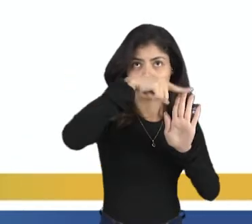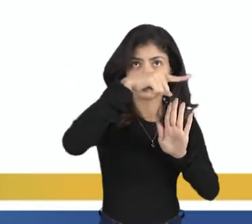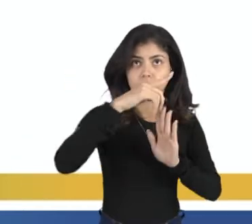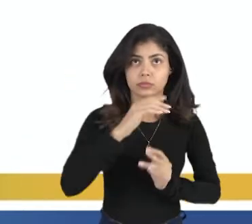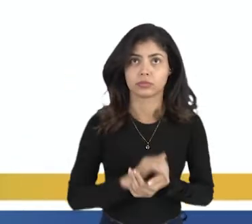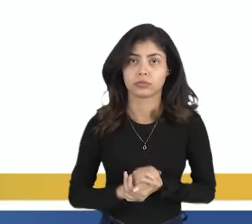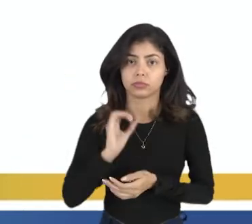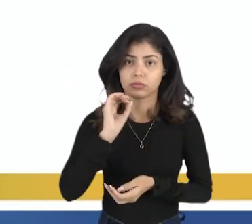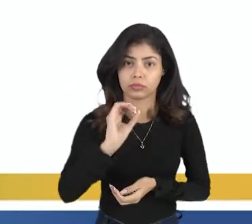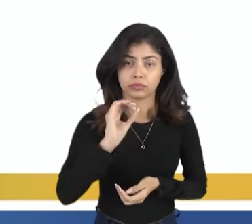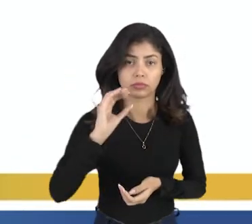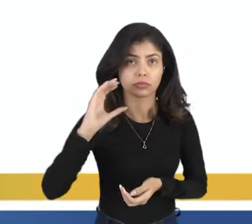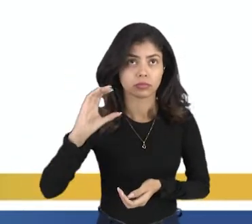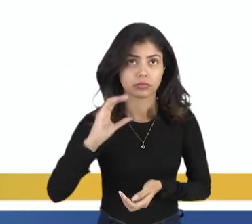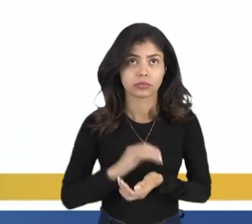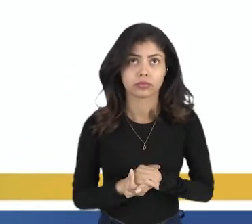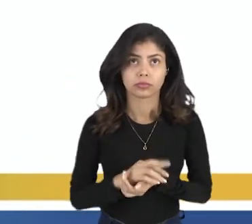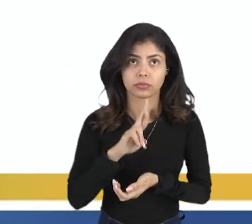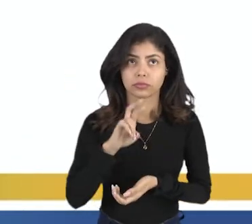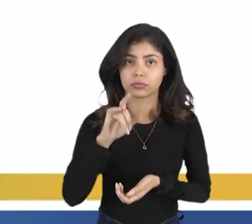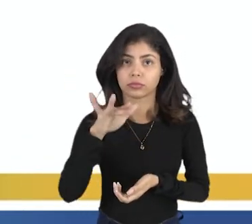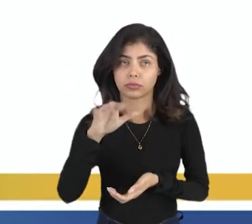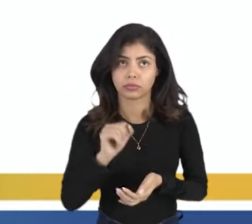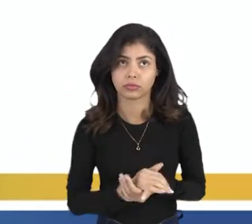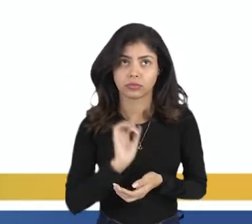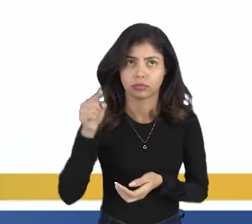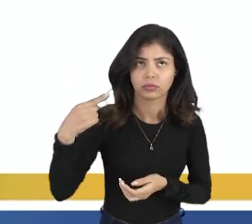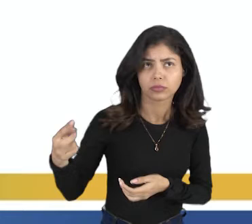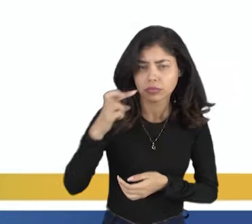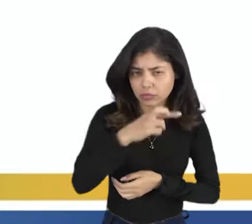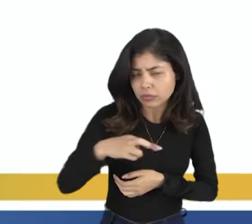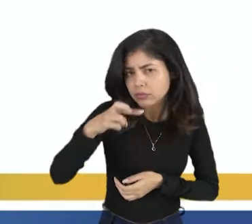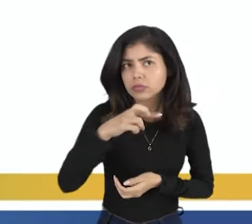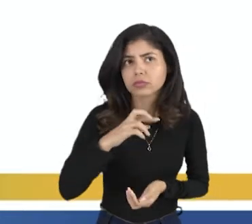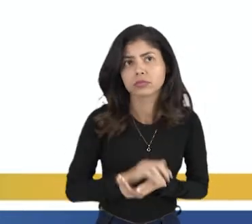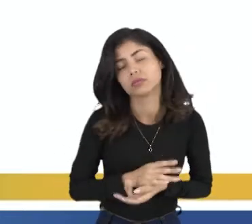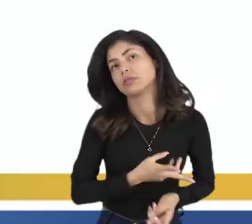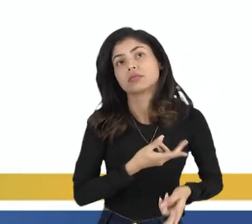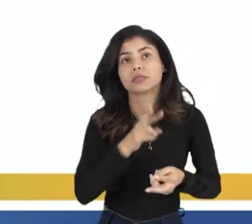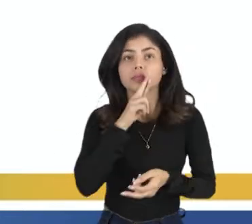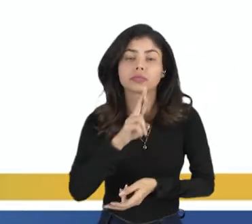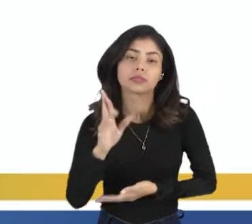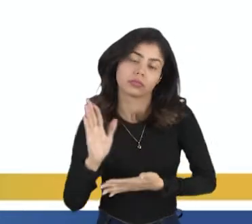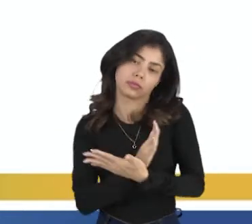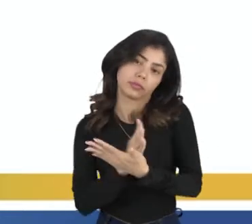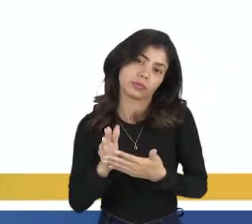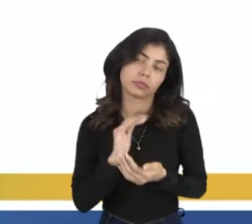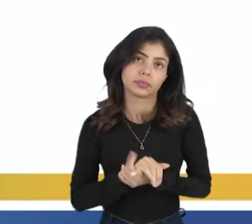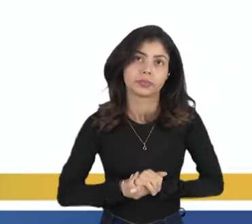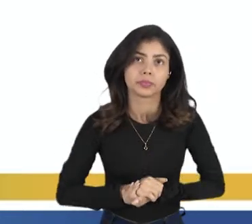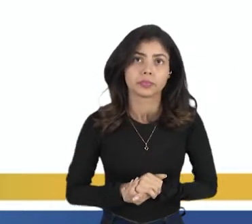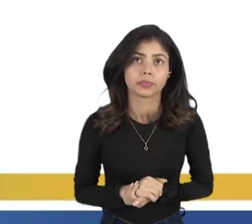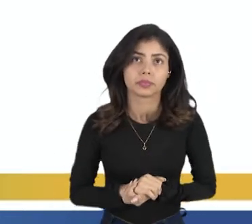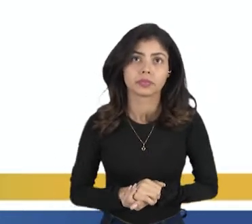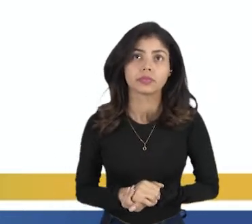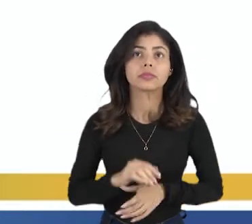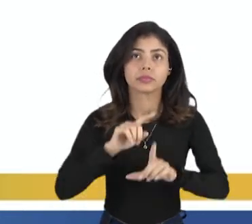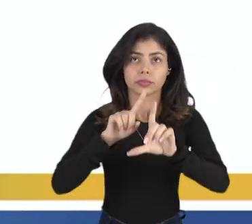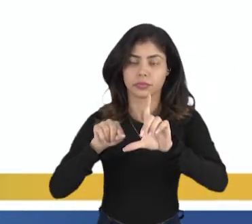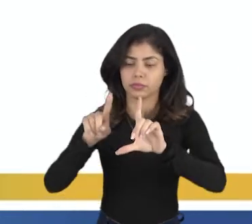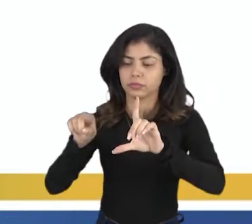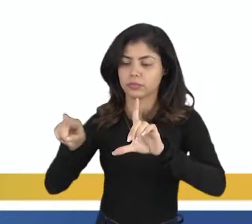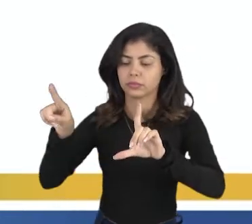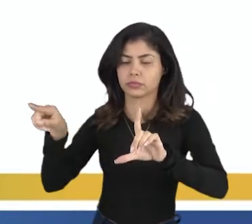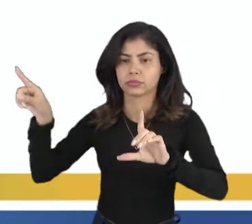Celsius durante o ano para o estado de Roraima. Após analisar o gráfico, vamos responder as questões a seguir. Então, perceba o gráfico